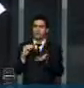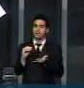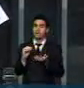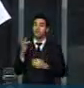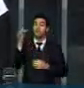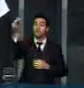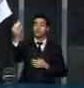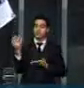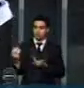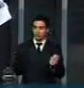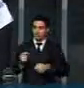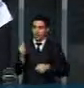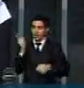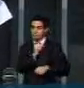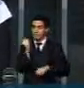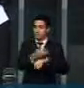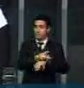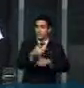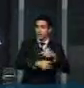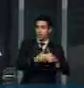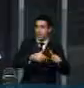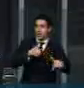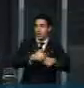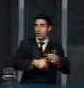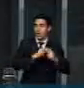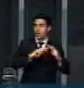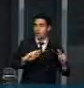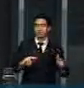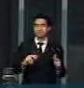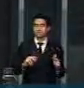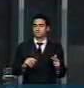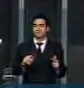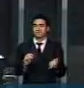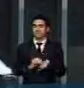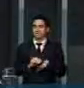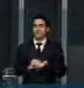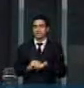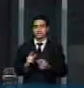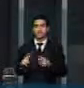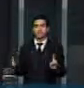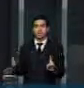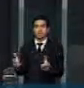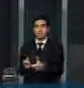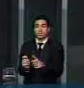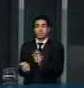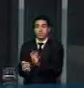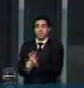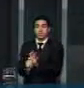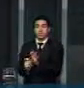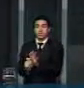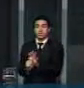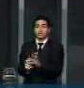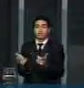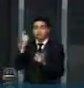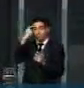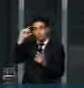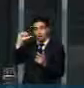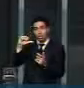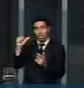jovens aptos ao ingresso no mercado de trabalho, em virtude de parcela considerável da juventude estar